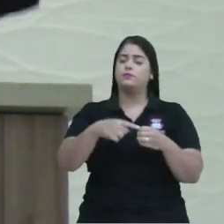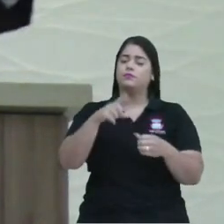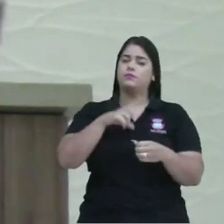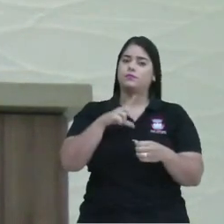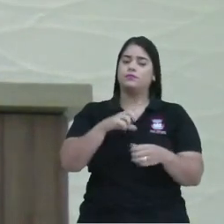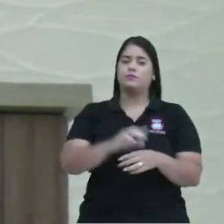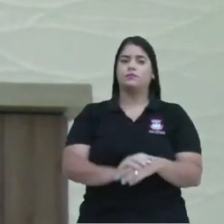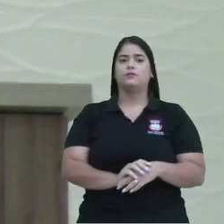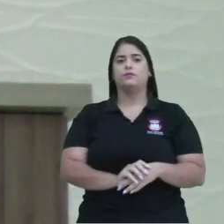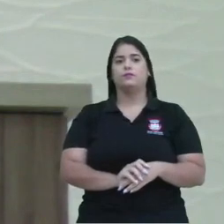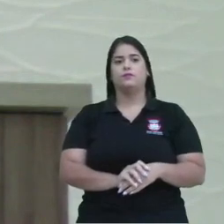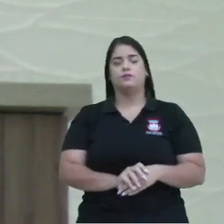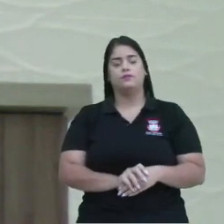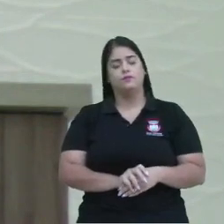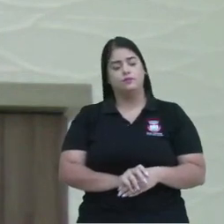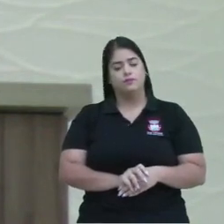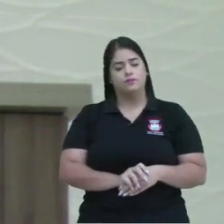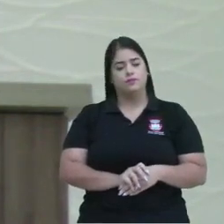não estava